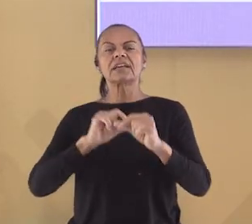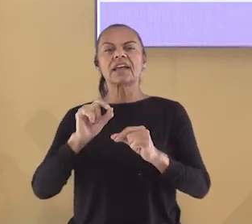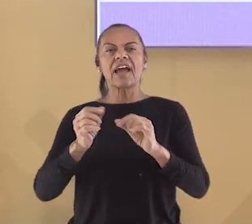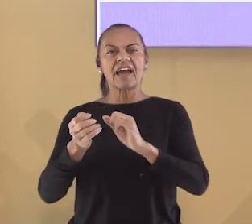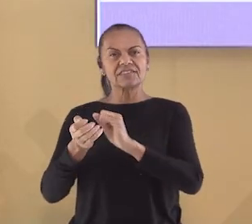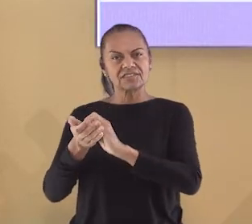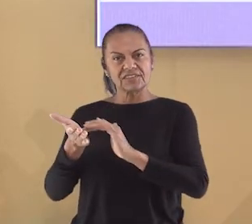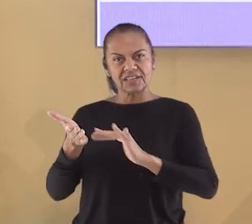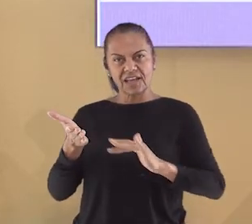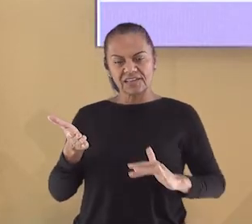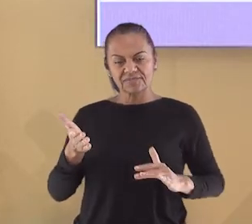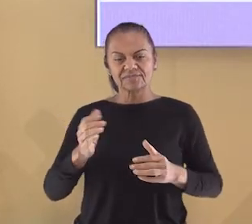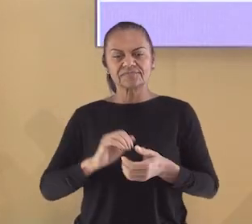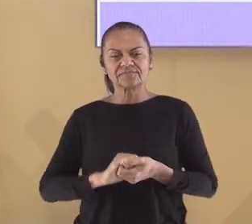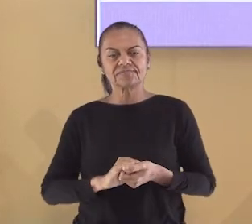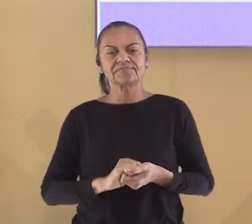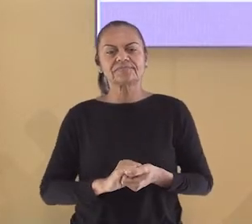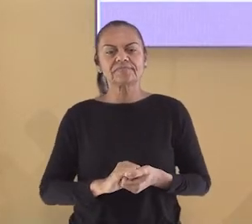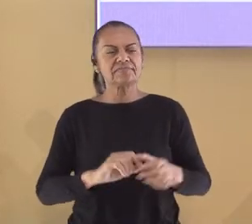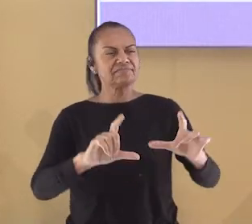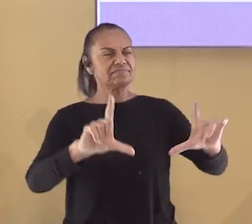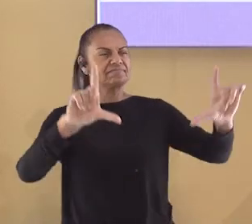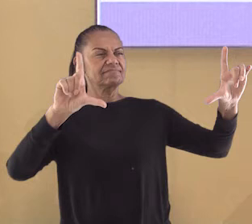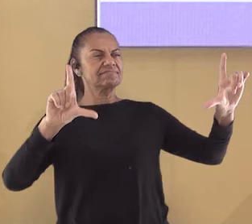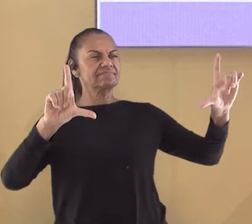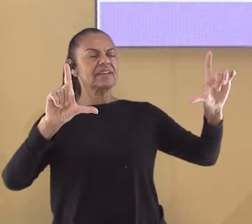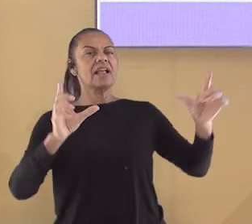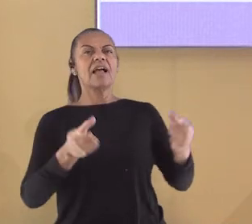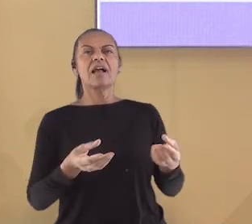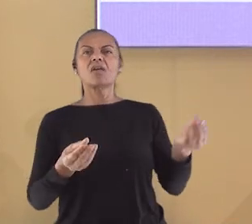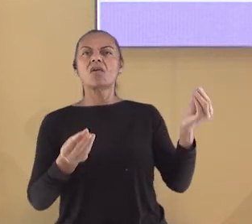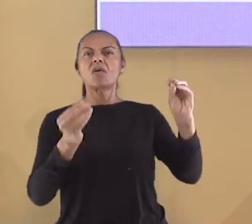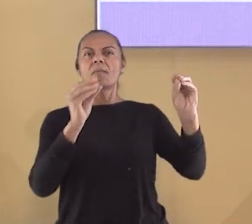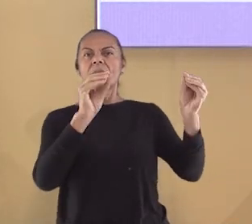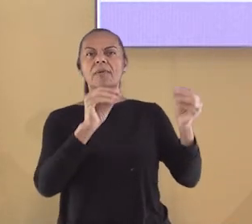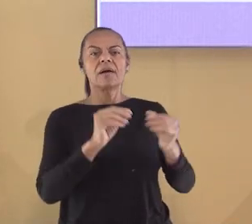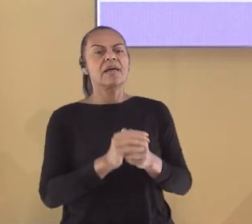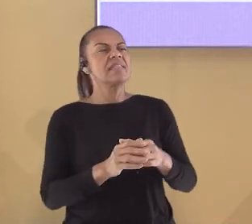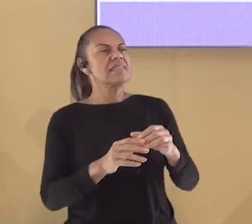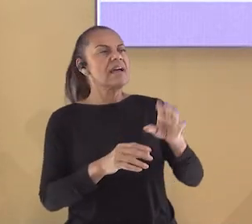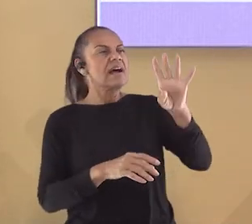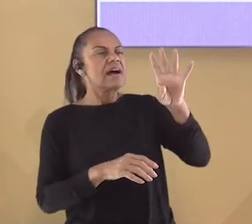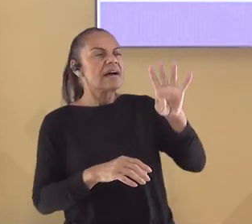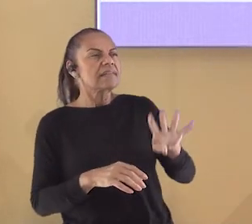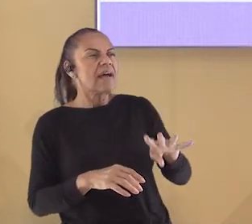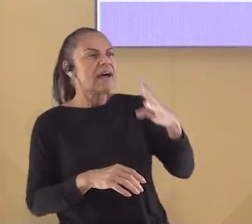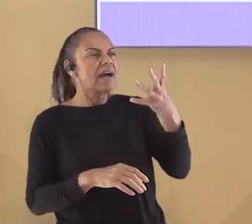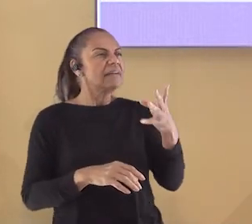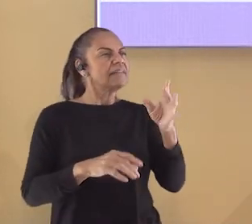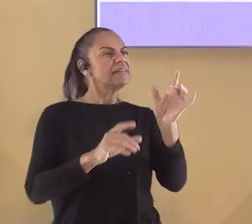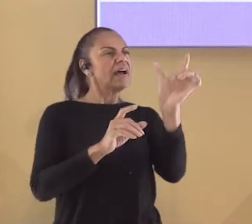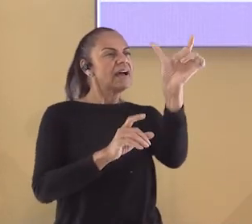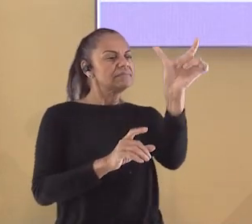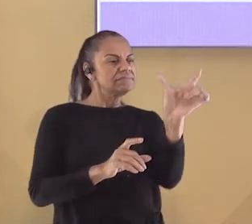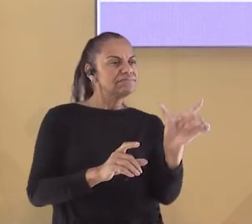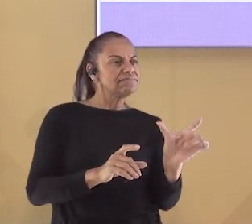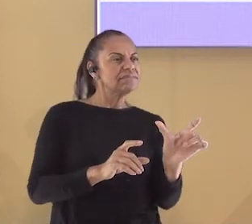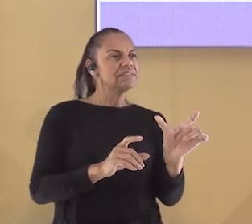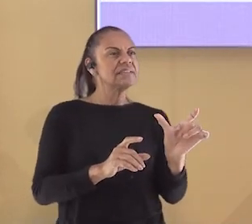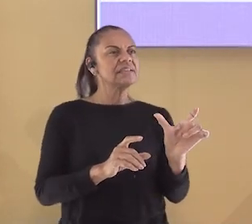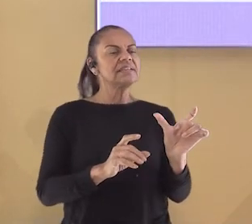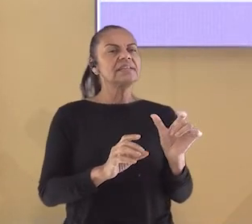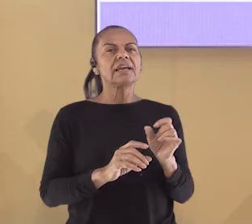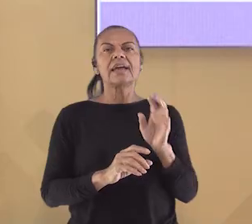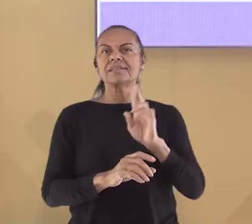apresentadas nesta aula, complete o quadro a seguir. De acordo com o quadro que está no nosso telão,